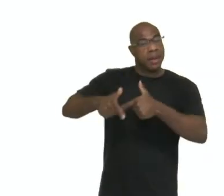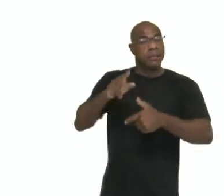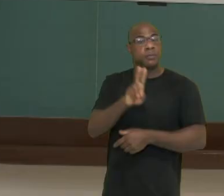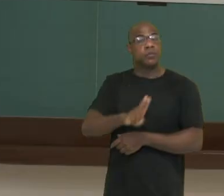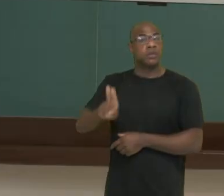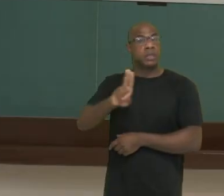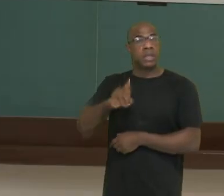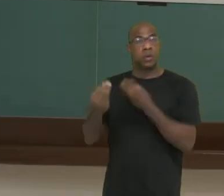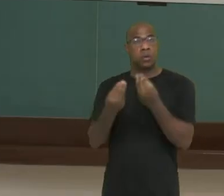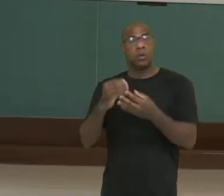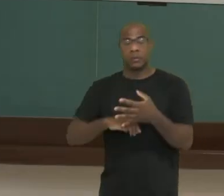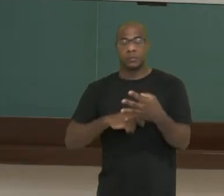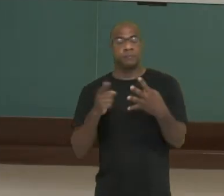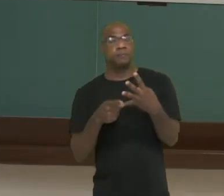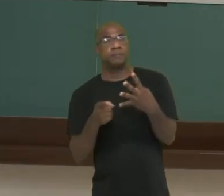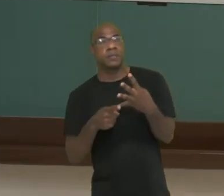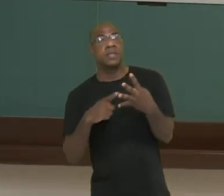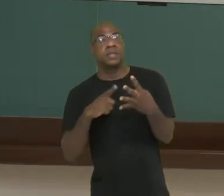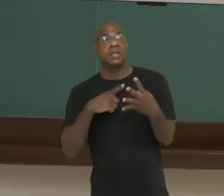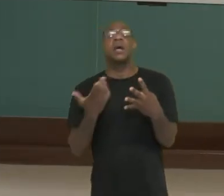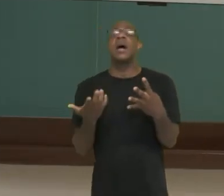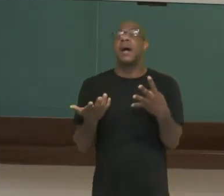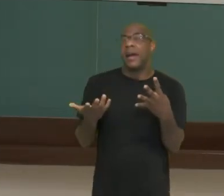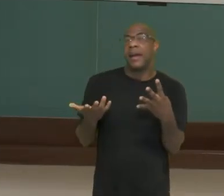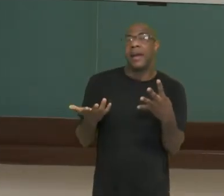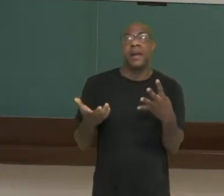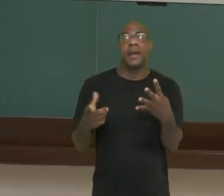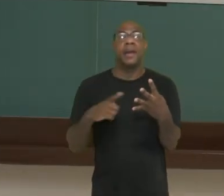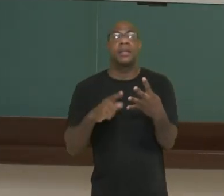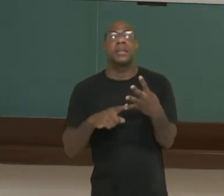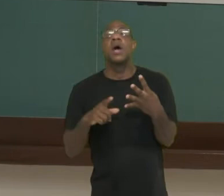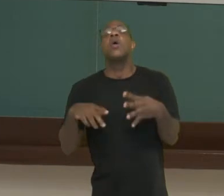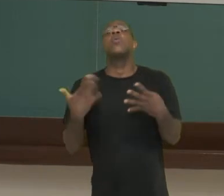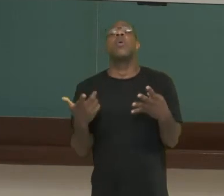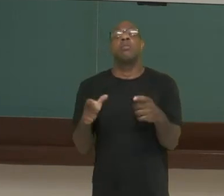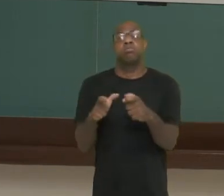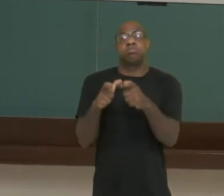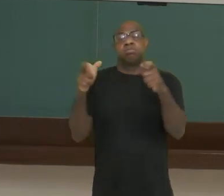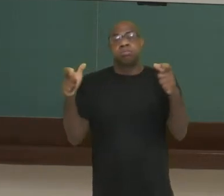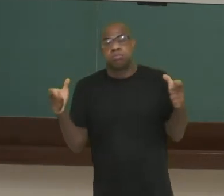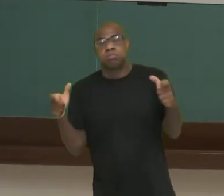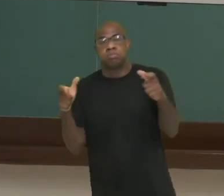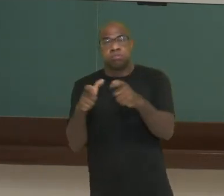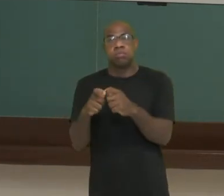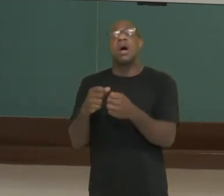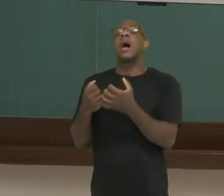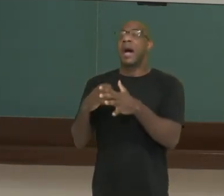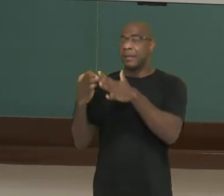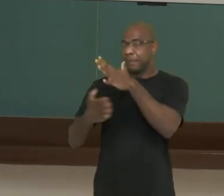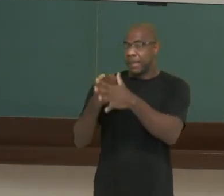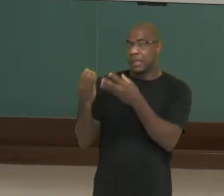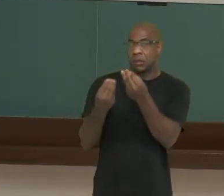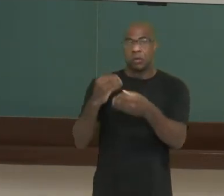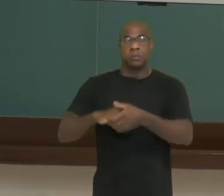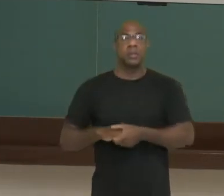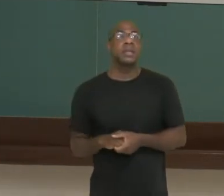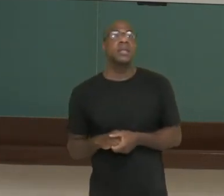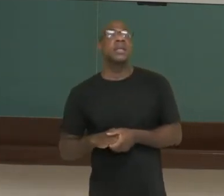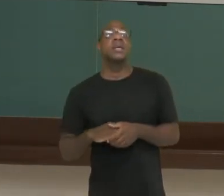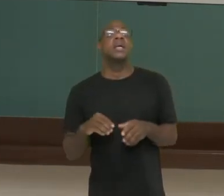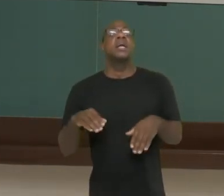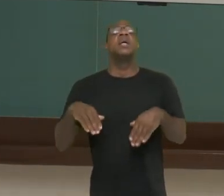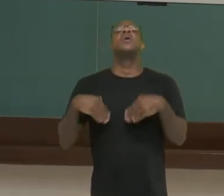utilizar, dimensionar o mercado, ou seja, ver qual o tamanho que vai ser o seu negócio e definir qual vai